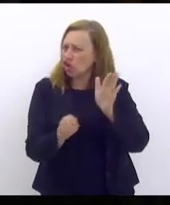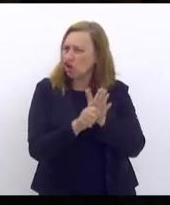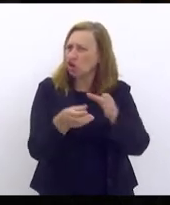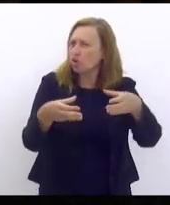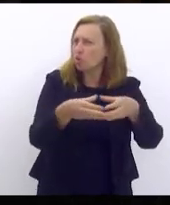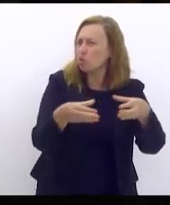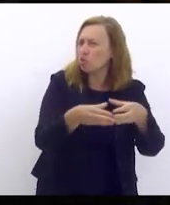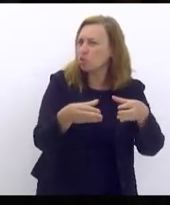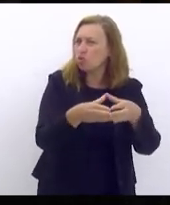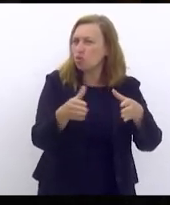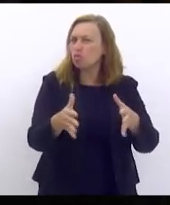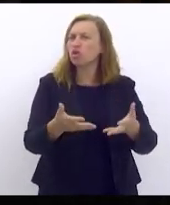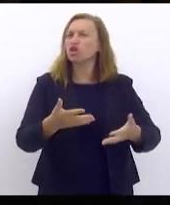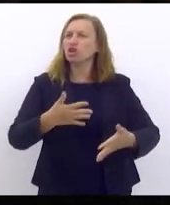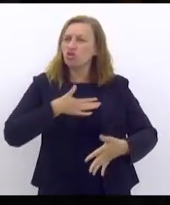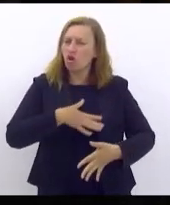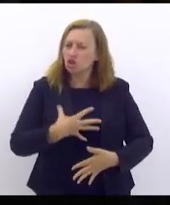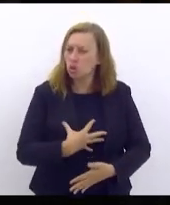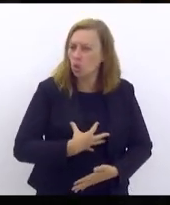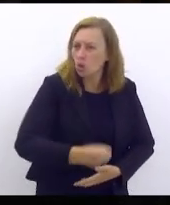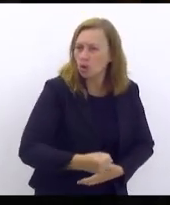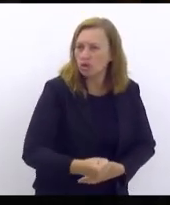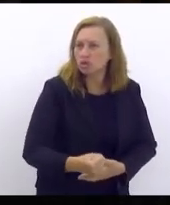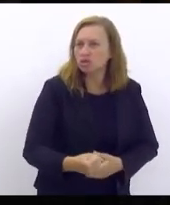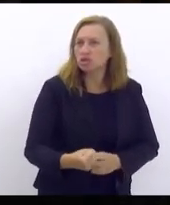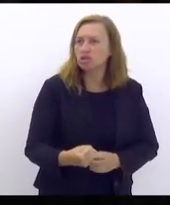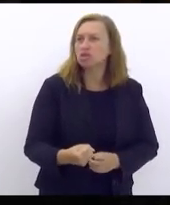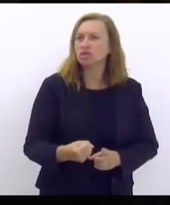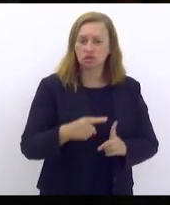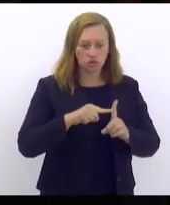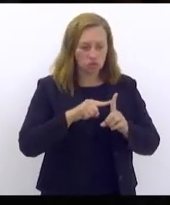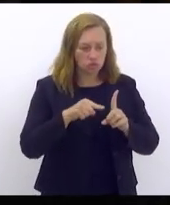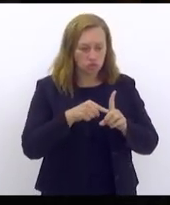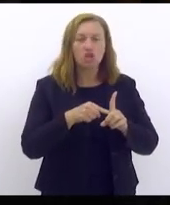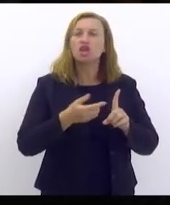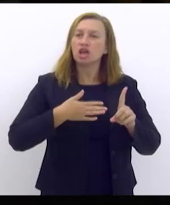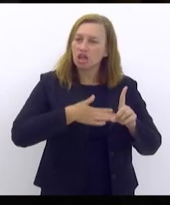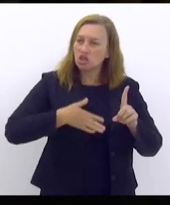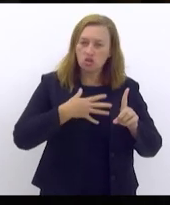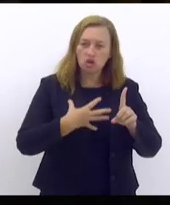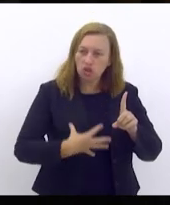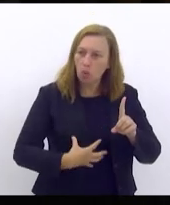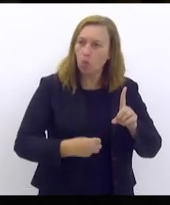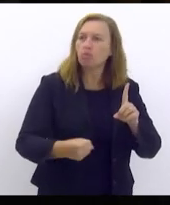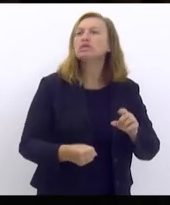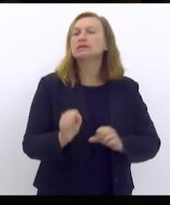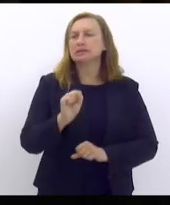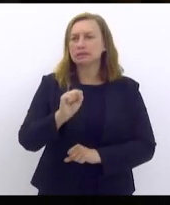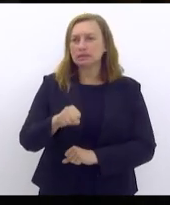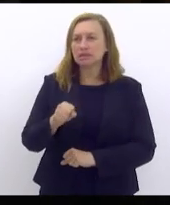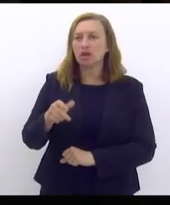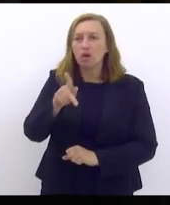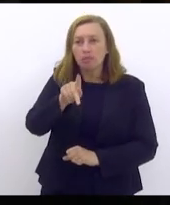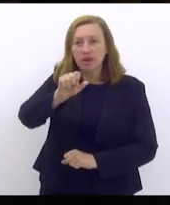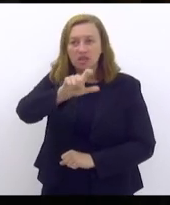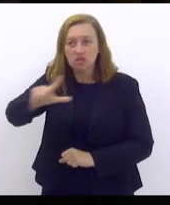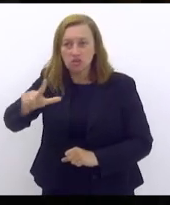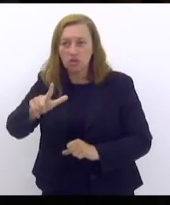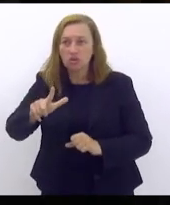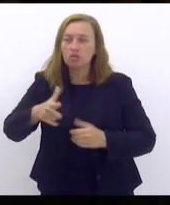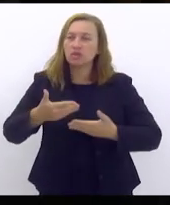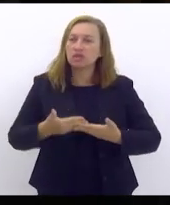do assassinato de crianças nos ventres das mães. Foi o PSOL que ingressou com a